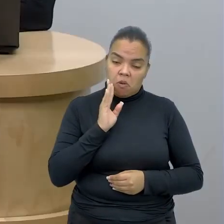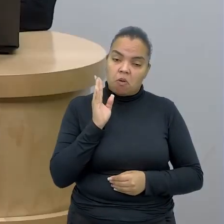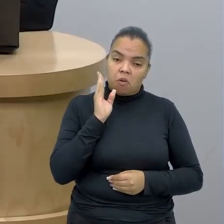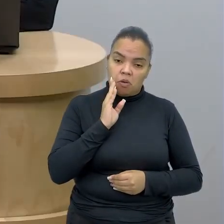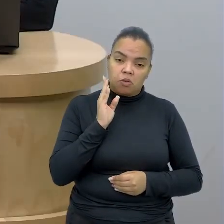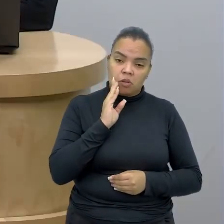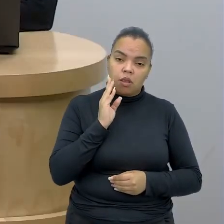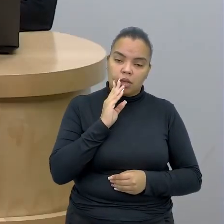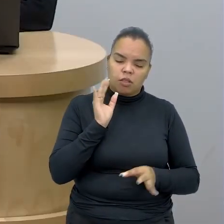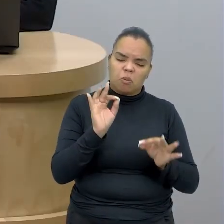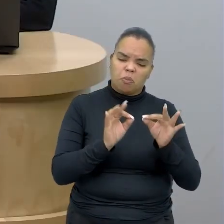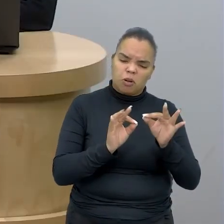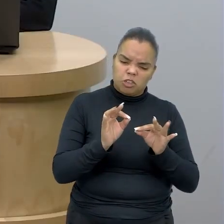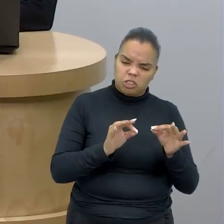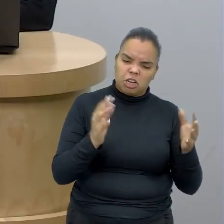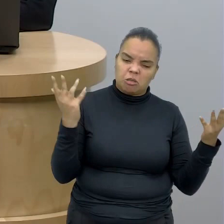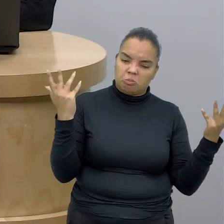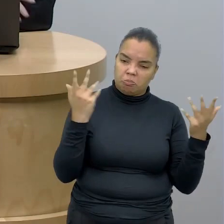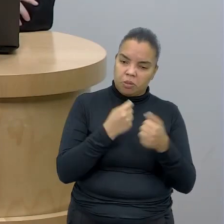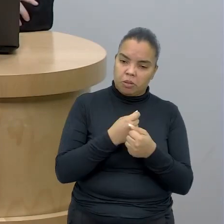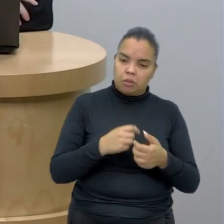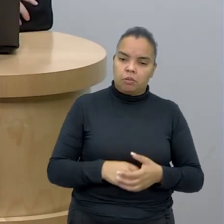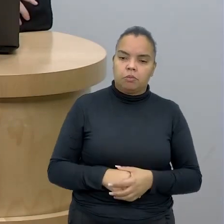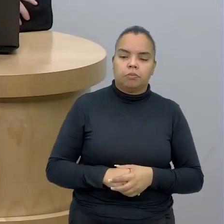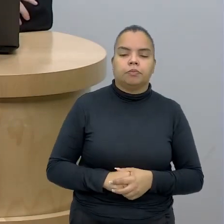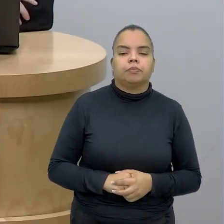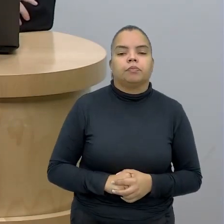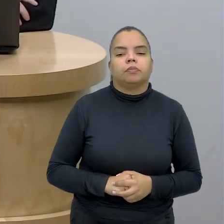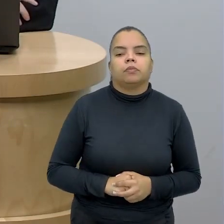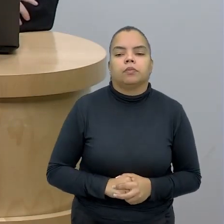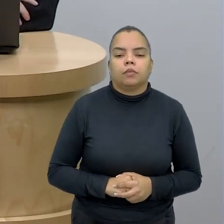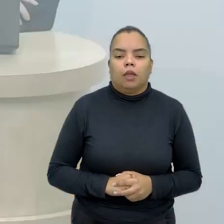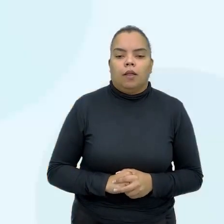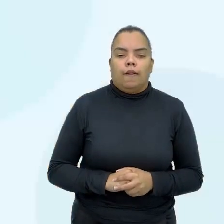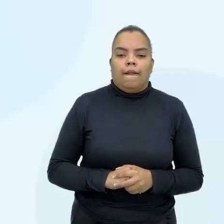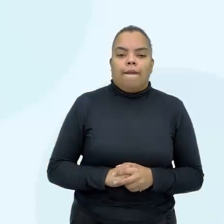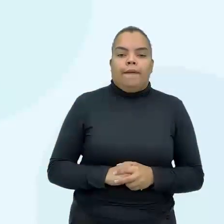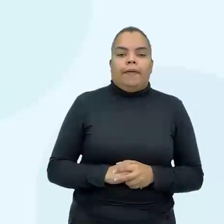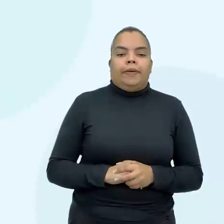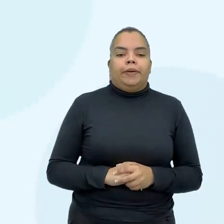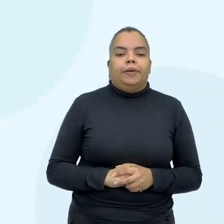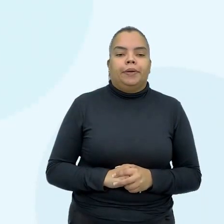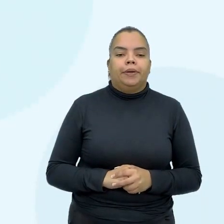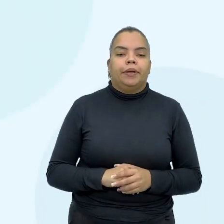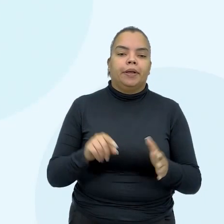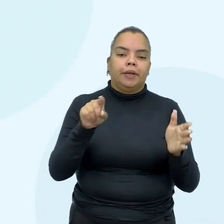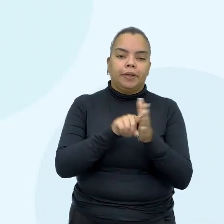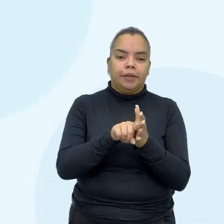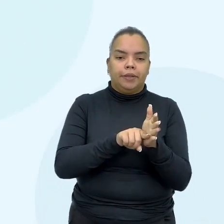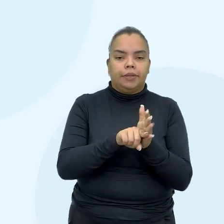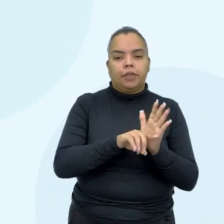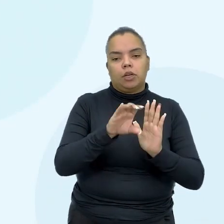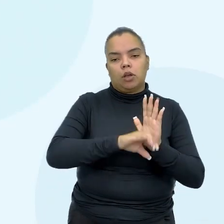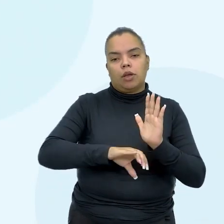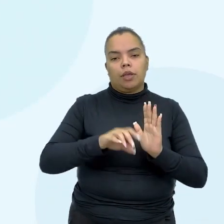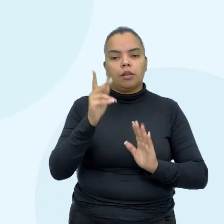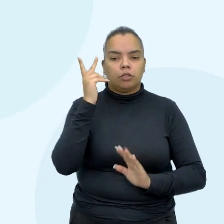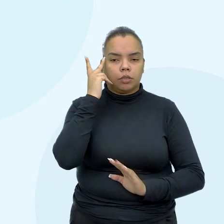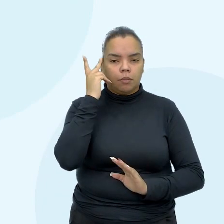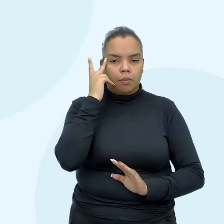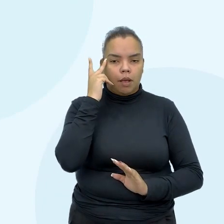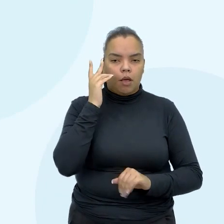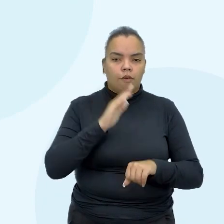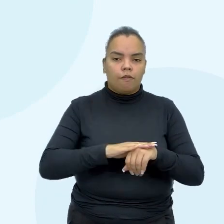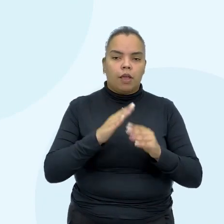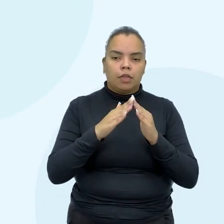dá um belo projeto, né? Dá. Então vamos lá. Então, do desdobramento é a análise de materiais do currículo em ação de São Paulo